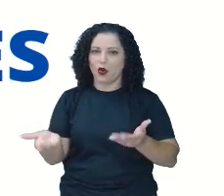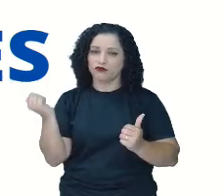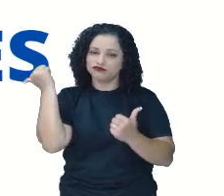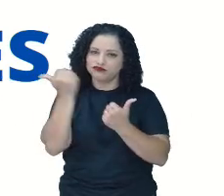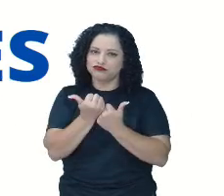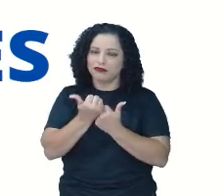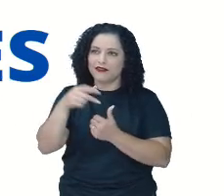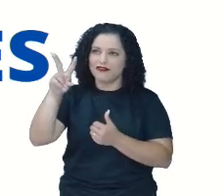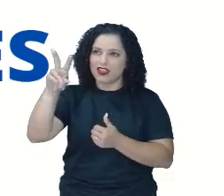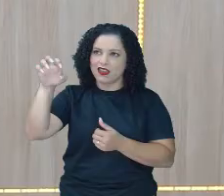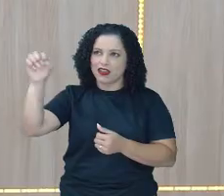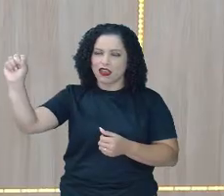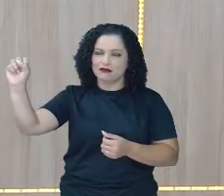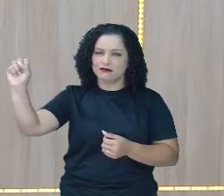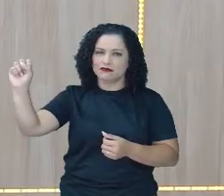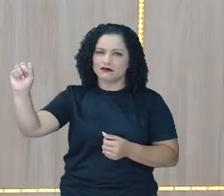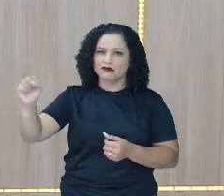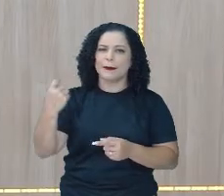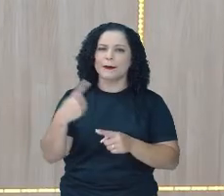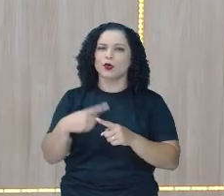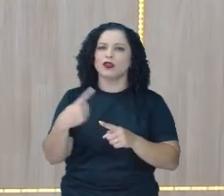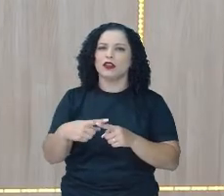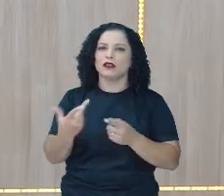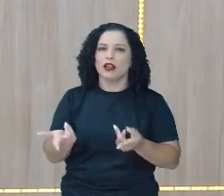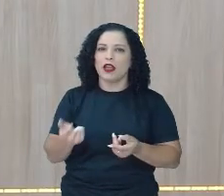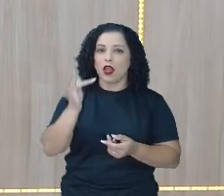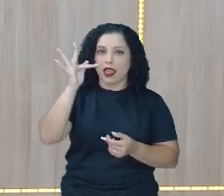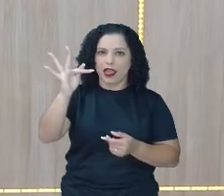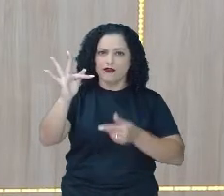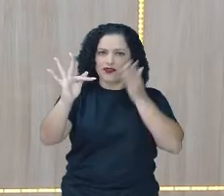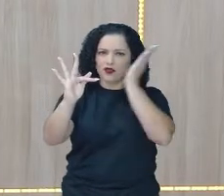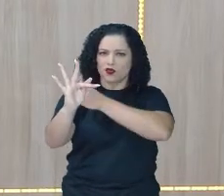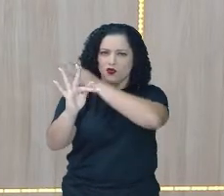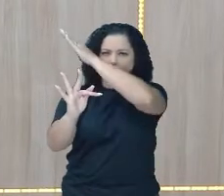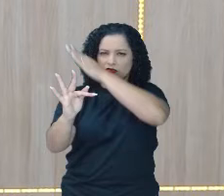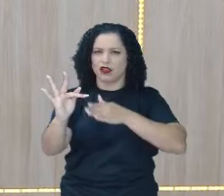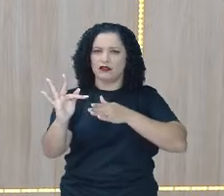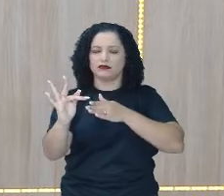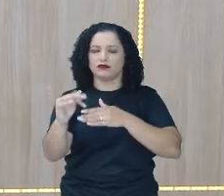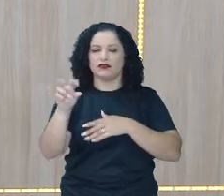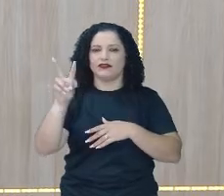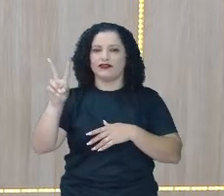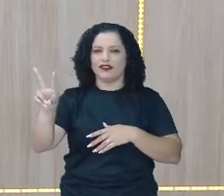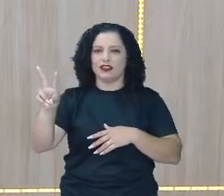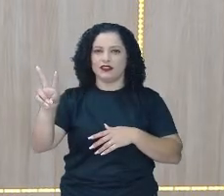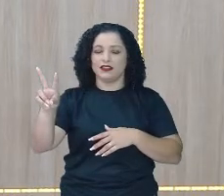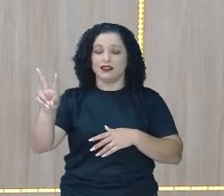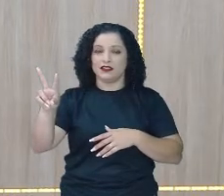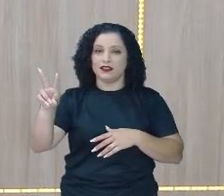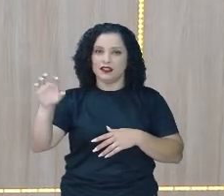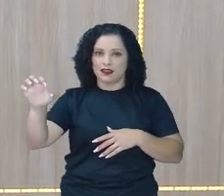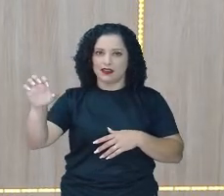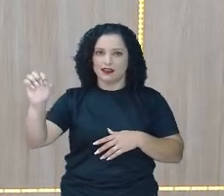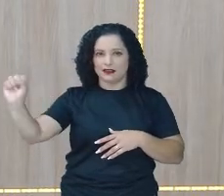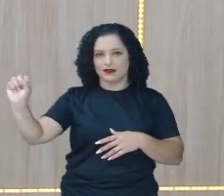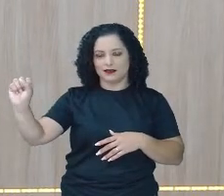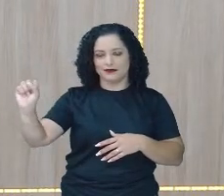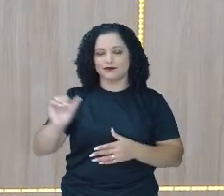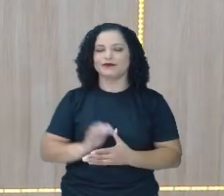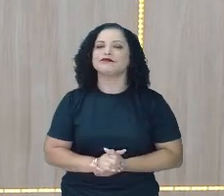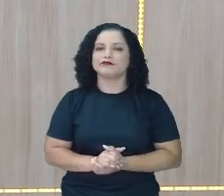VES. Professor, troca onde exatamente? Onde tinha um F, você troca e bota, a partir do F, você já coloca o F, o V, o E e o